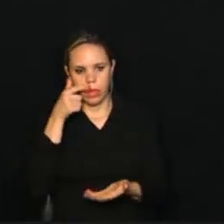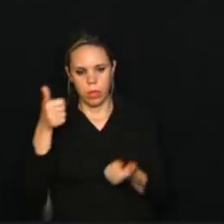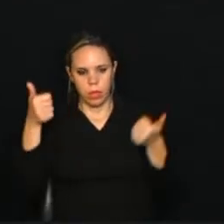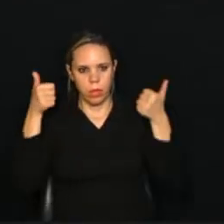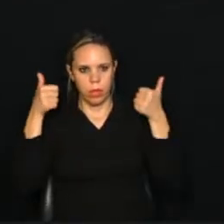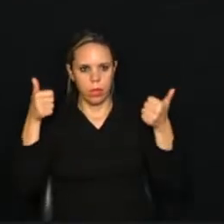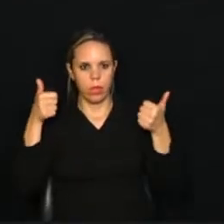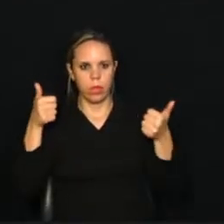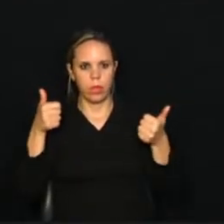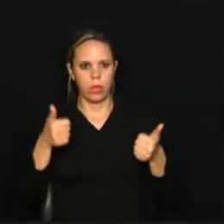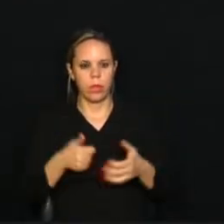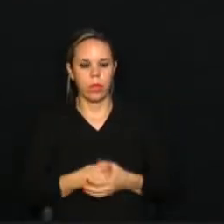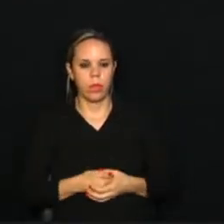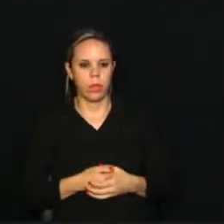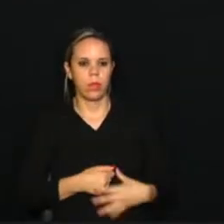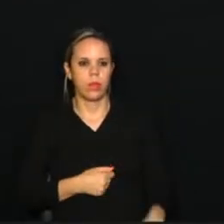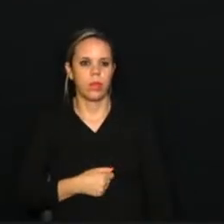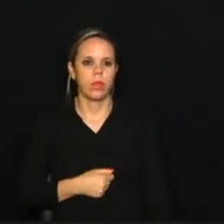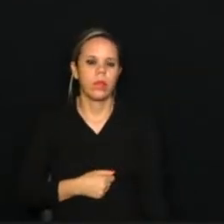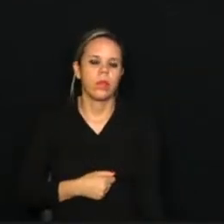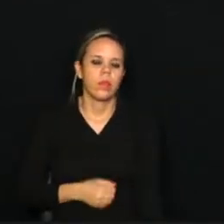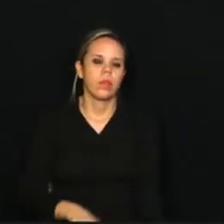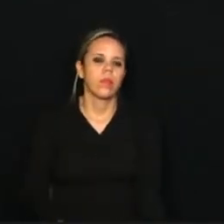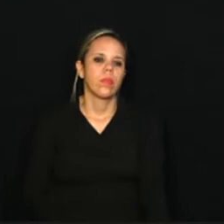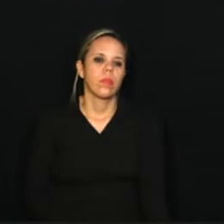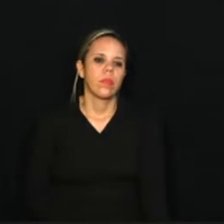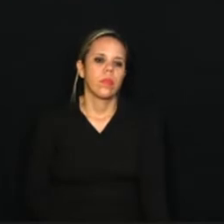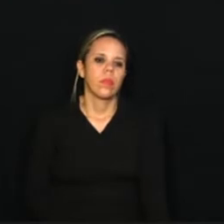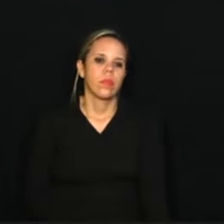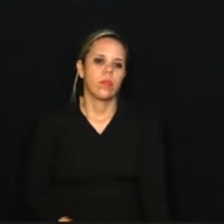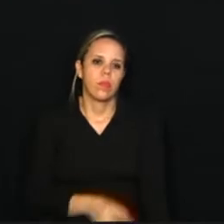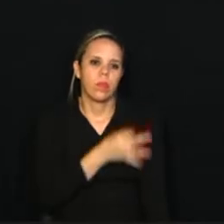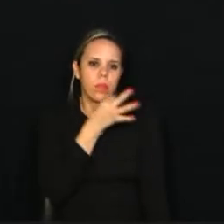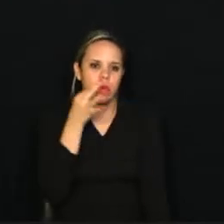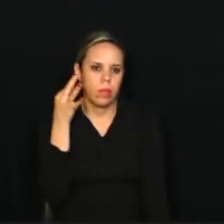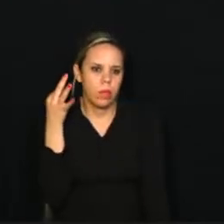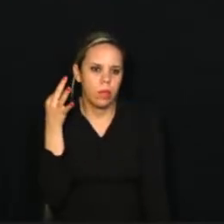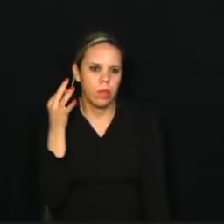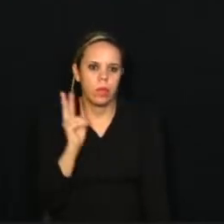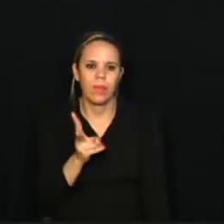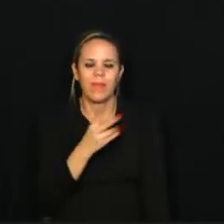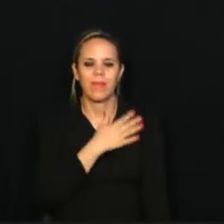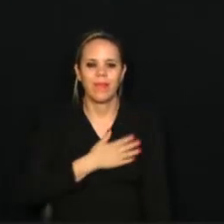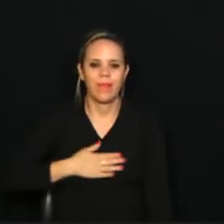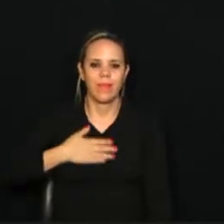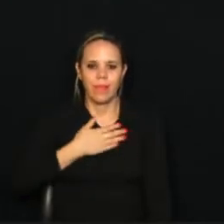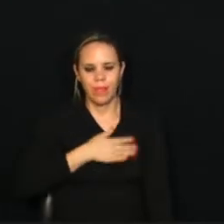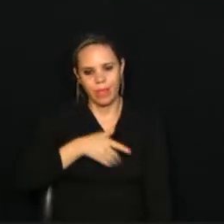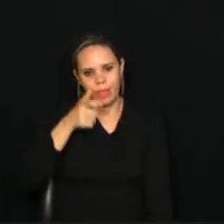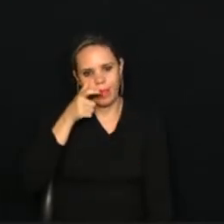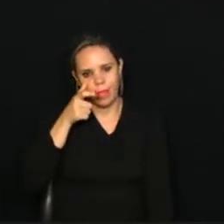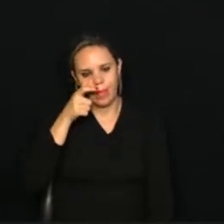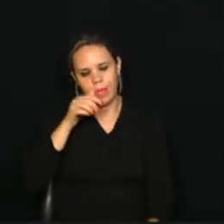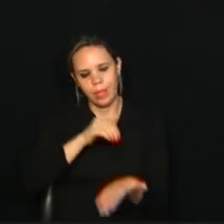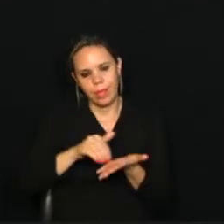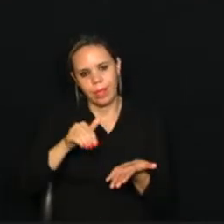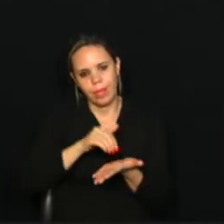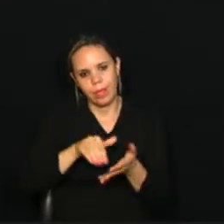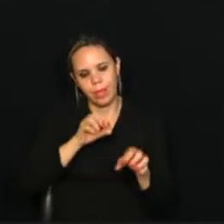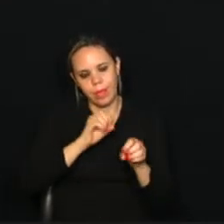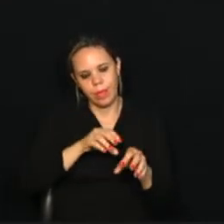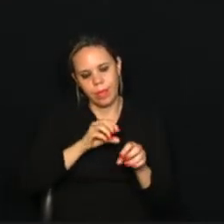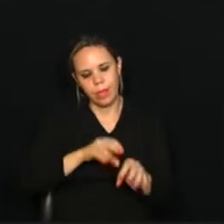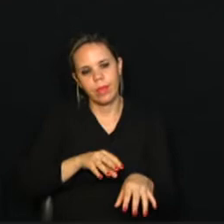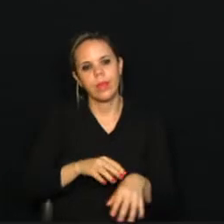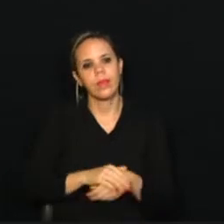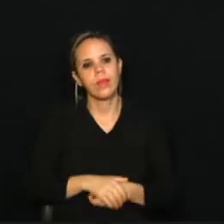né? Sim. Tá ótimo. Sempre muito bom ouvir o nosso secretário de